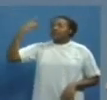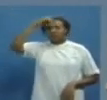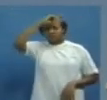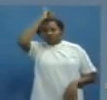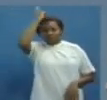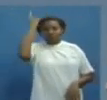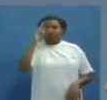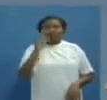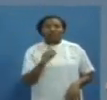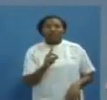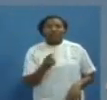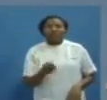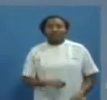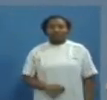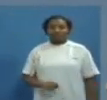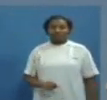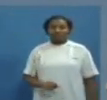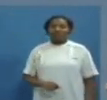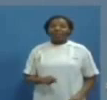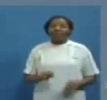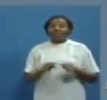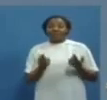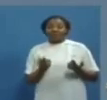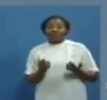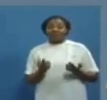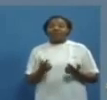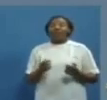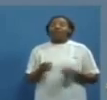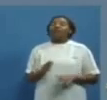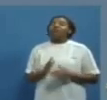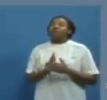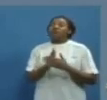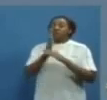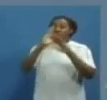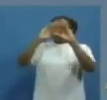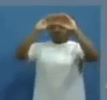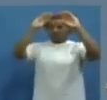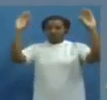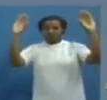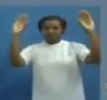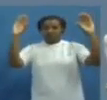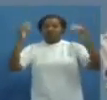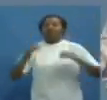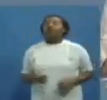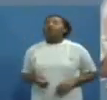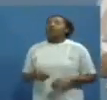Mas se eu for, vo-lo enviarei. E quando ele vier,